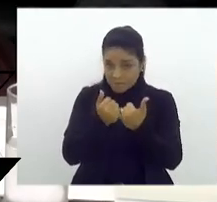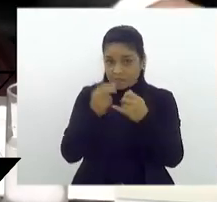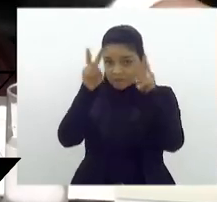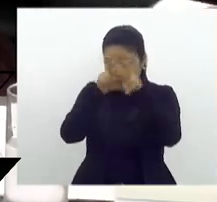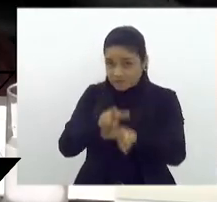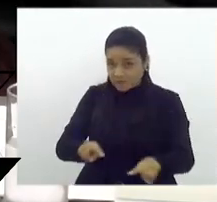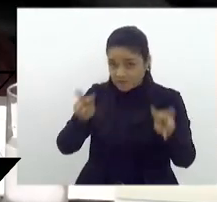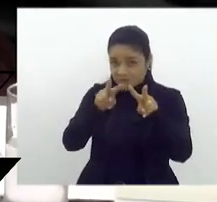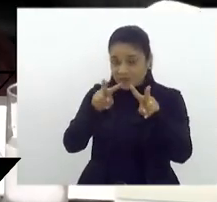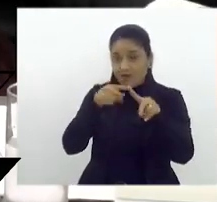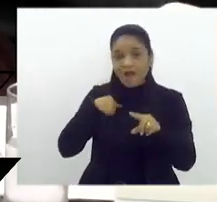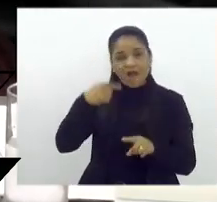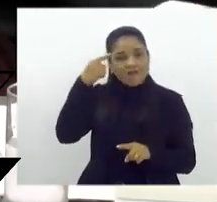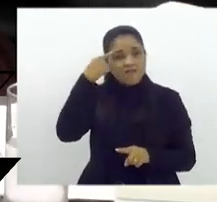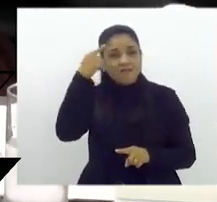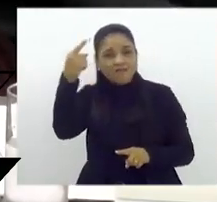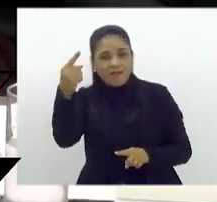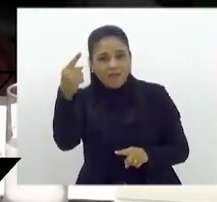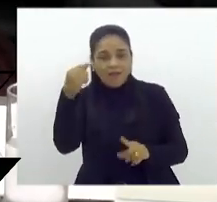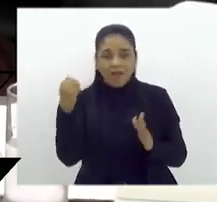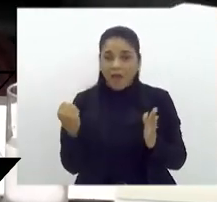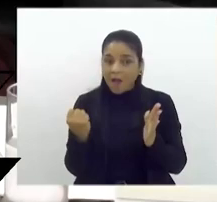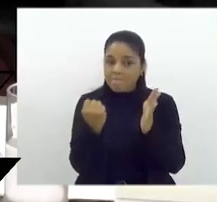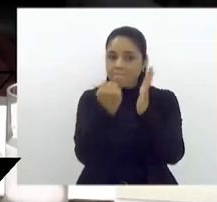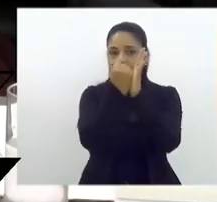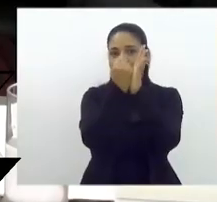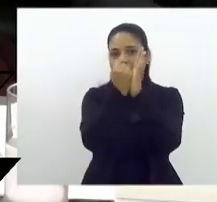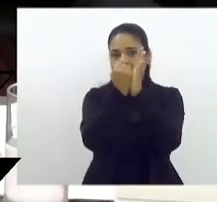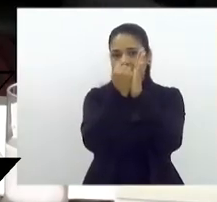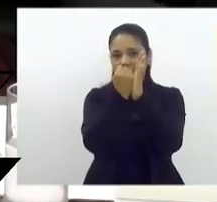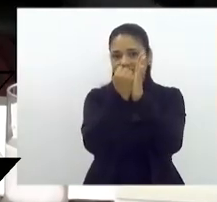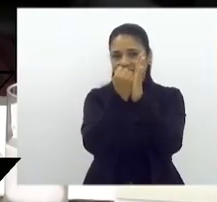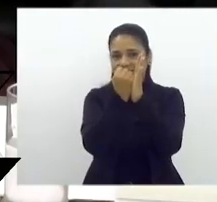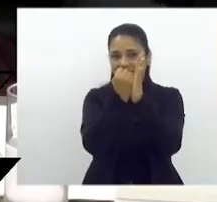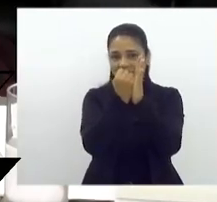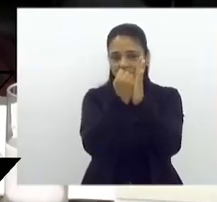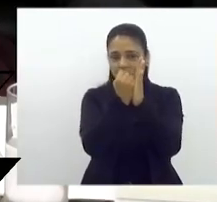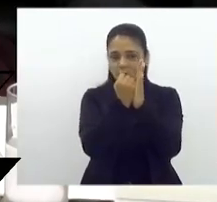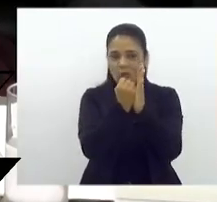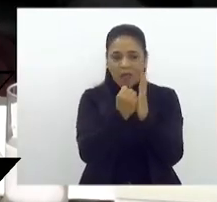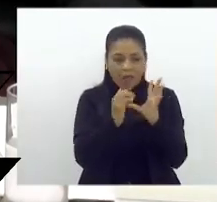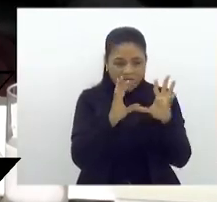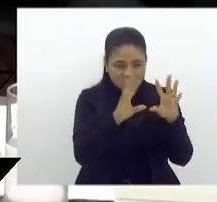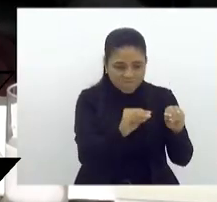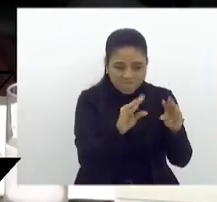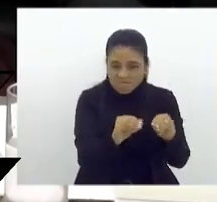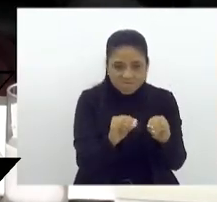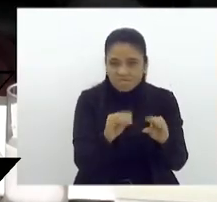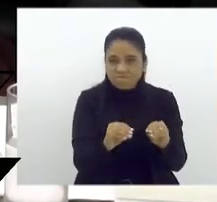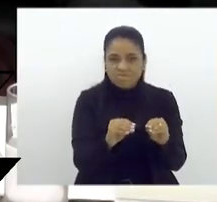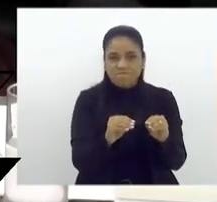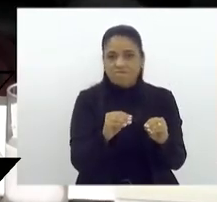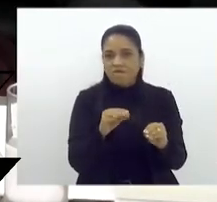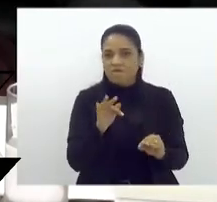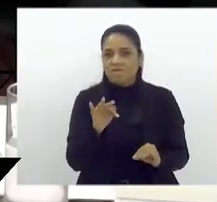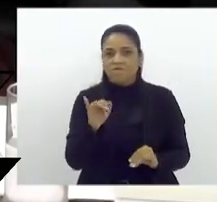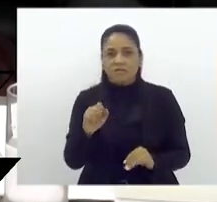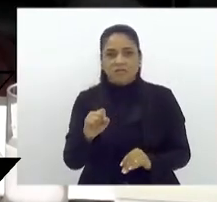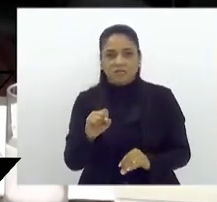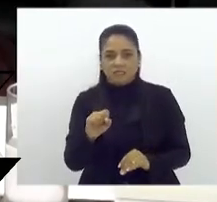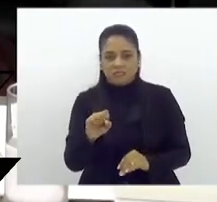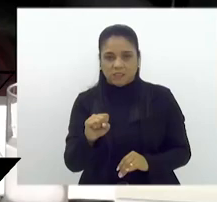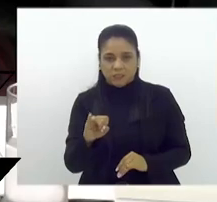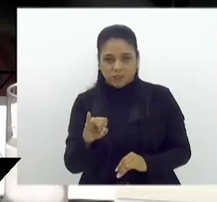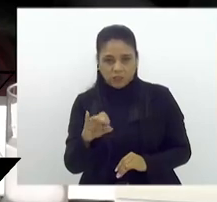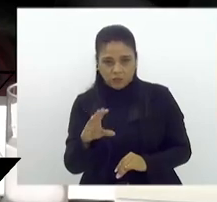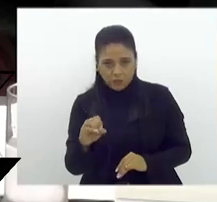ideia, a concepção, a marca. Não pode ser a coisa física. Eu me afilio a Vossas Excelências nesse